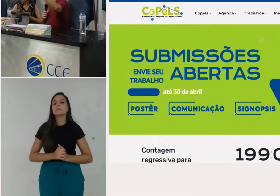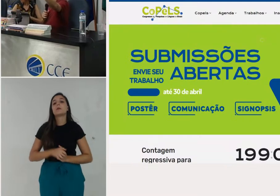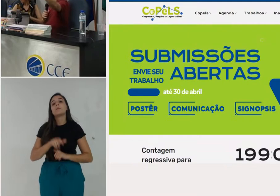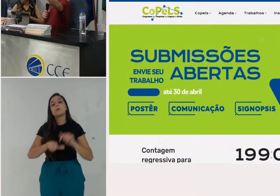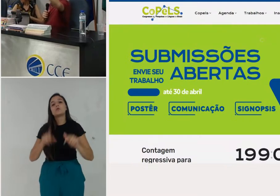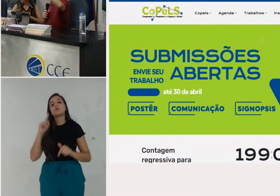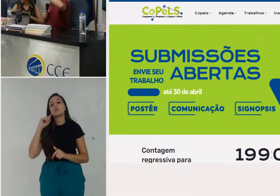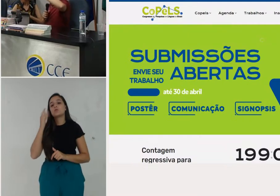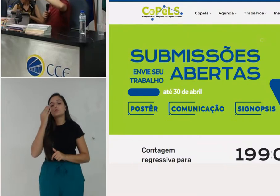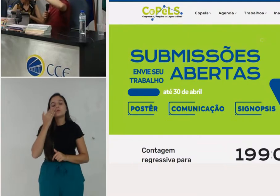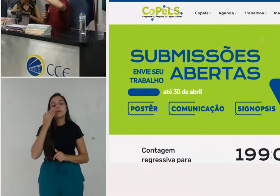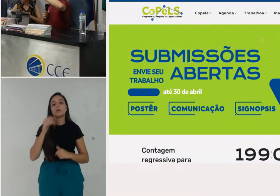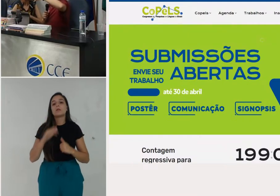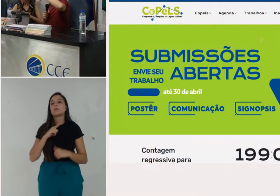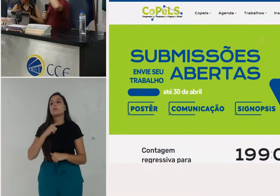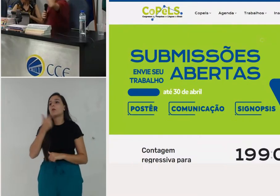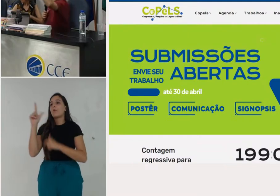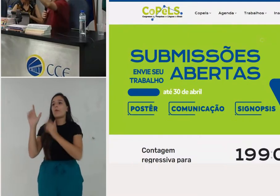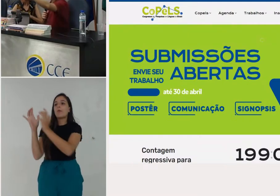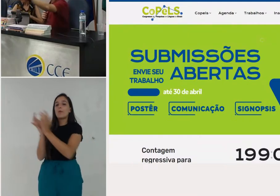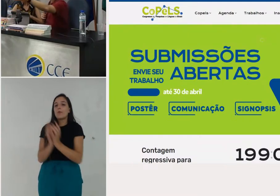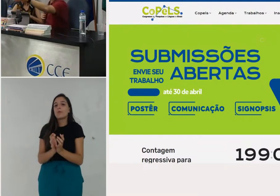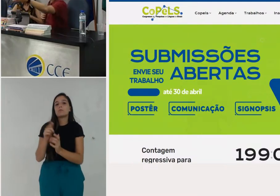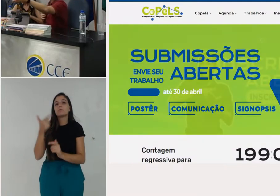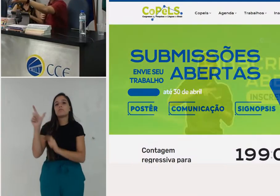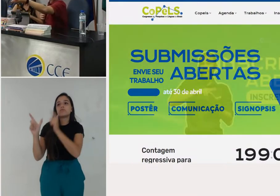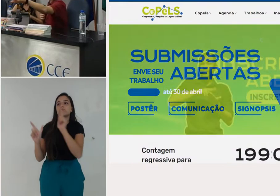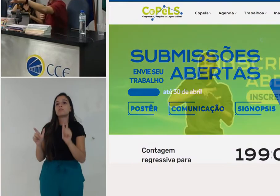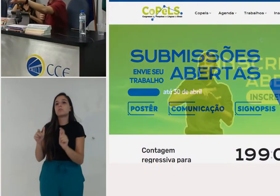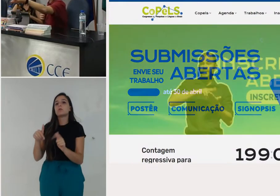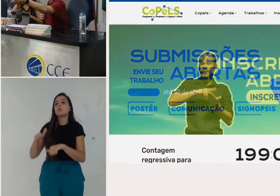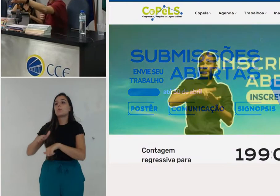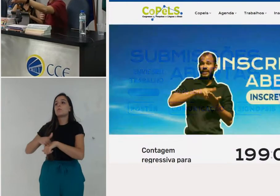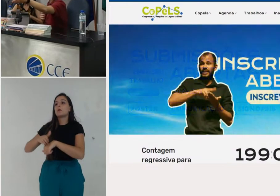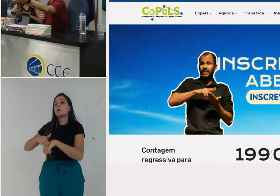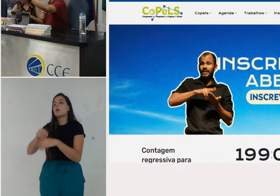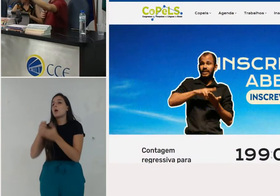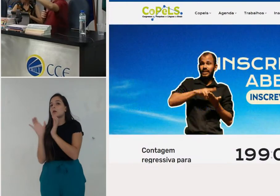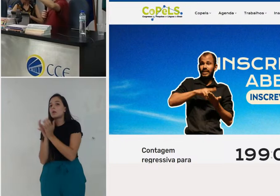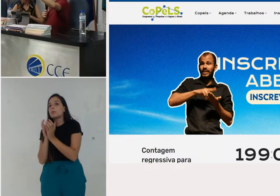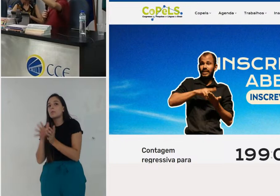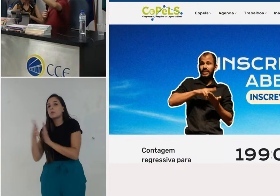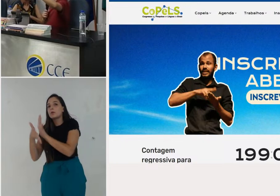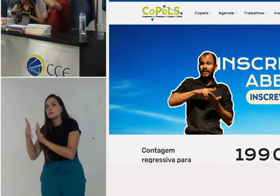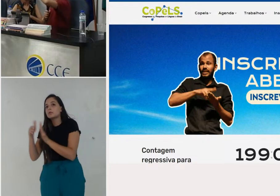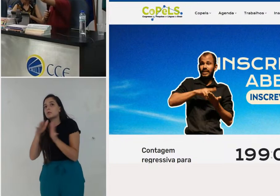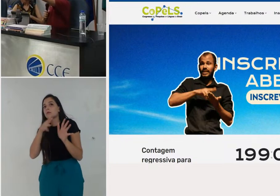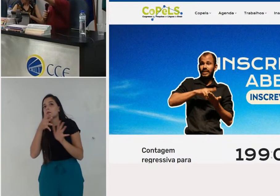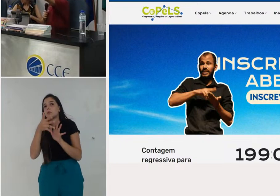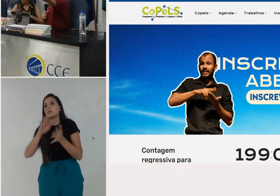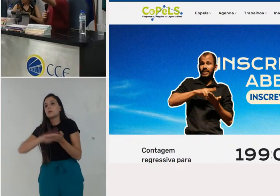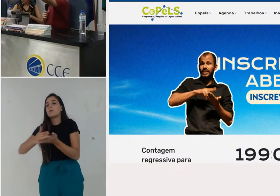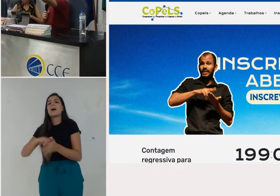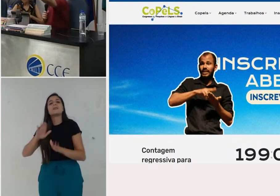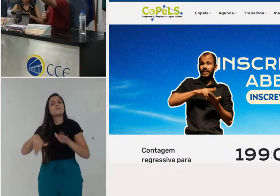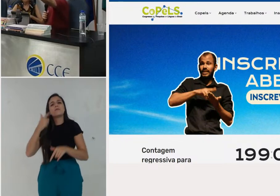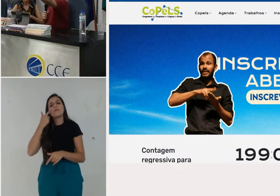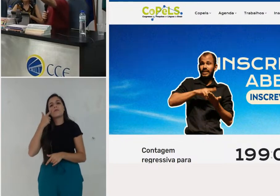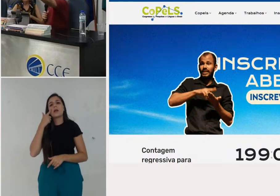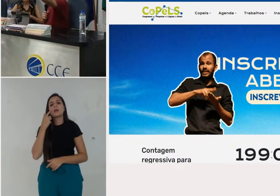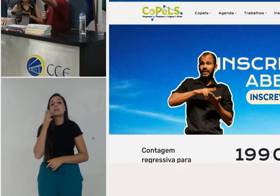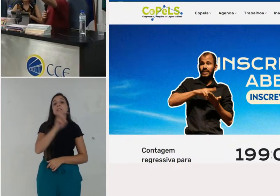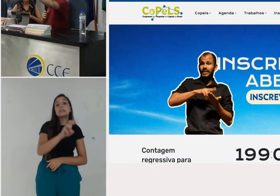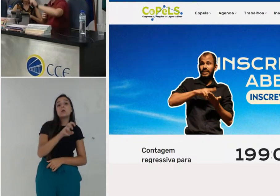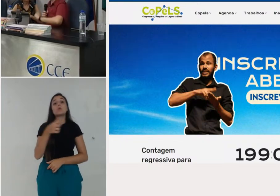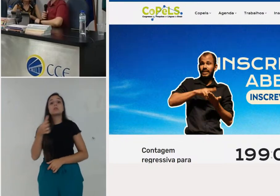sinais, que a gente recebe equipes de outros países que às vezes interpretam para suas próprias línguas de sinais. Então às vezes você chega a ver 5, 6 intérpretes atuando